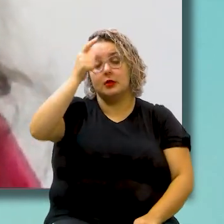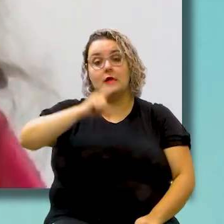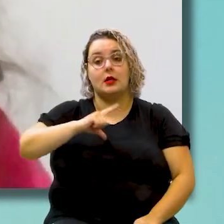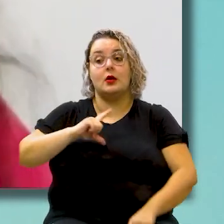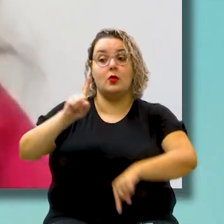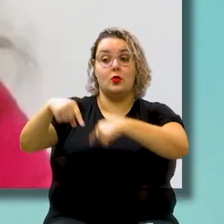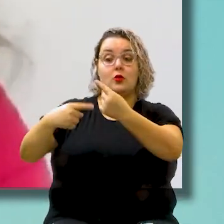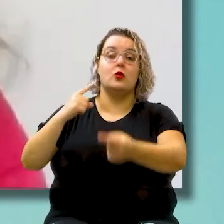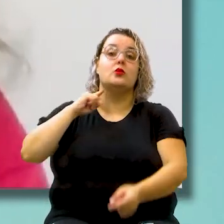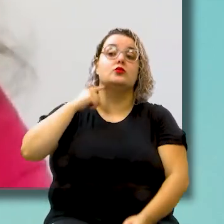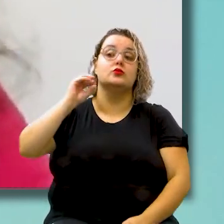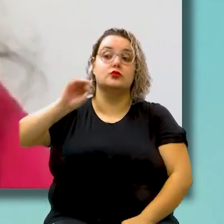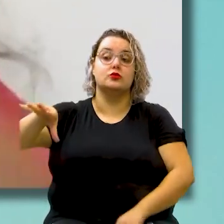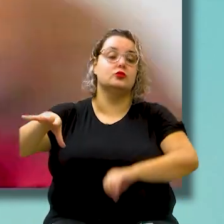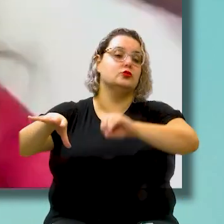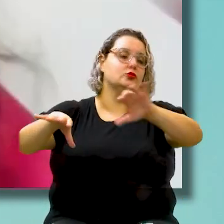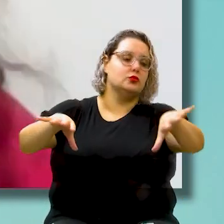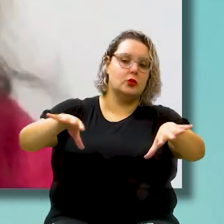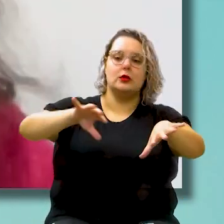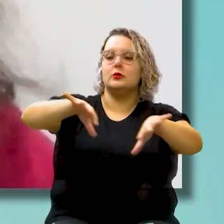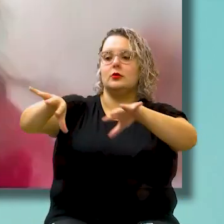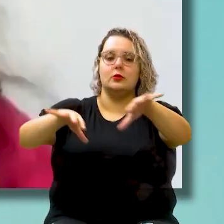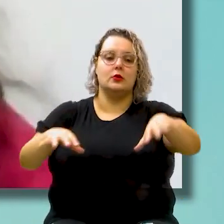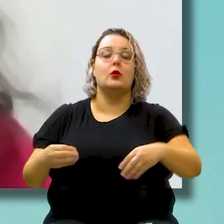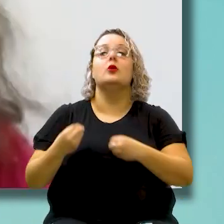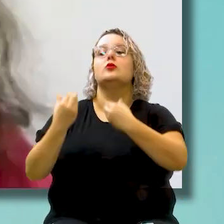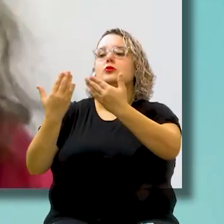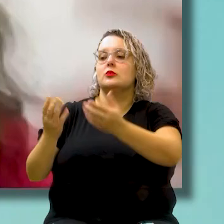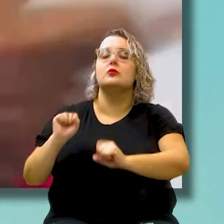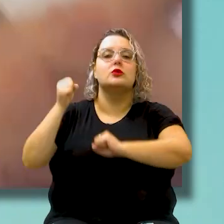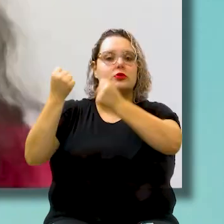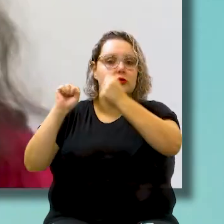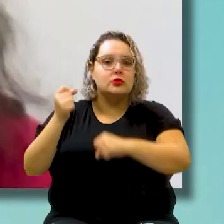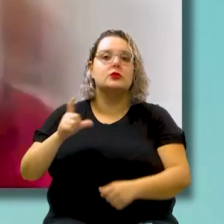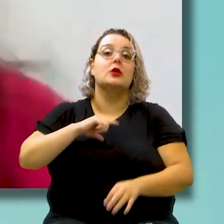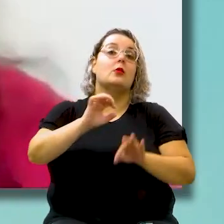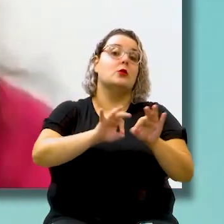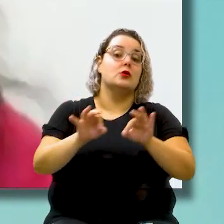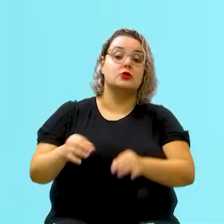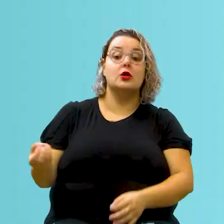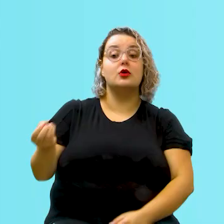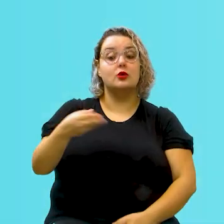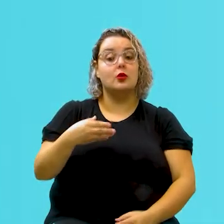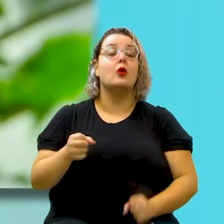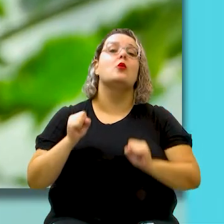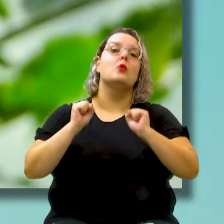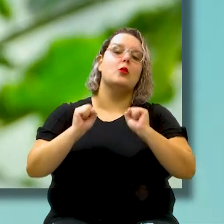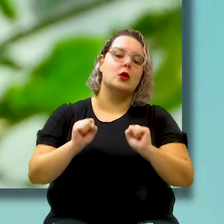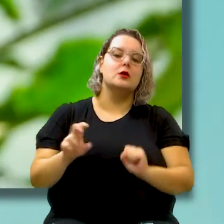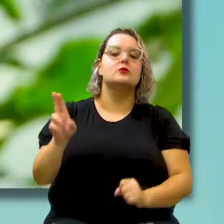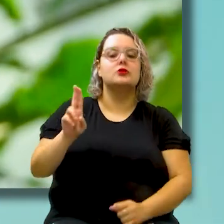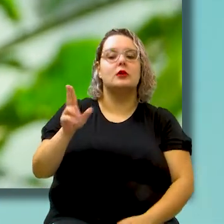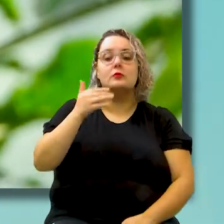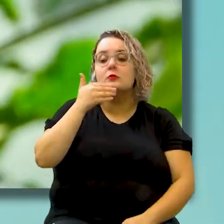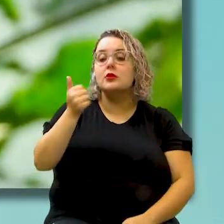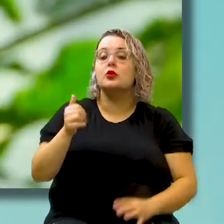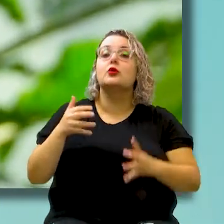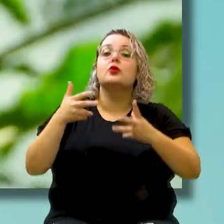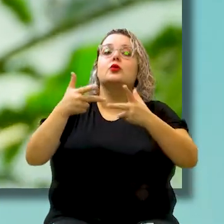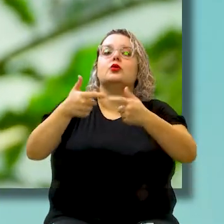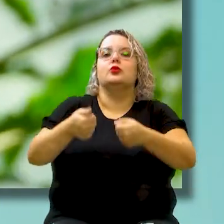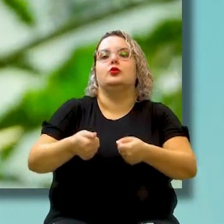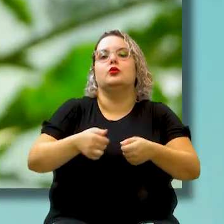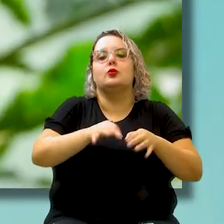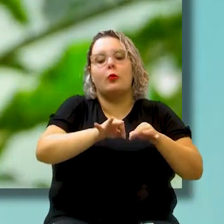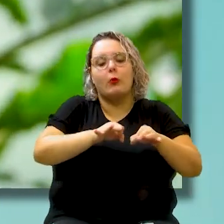mais conscientes, outros descartam, outros separam, outros devolvem, a indústria produz, tem projetos novos para que a gente possa usar melhor